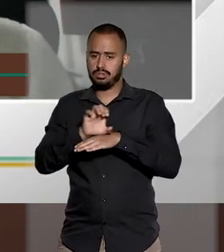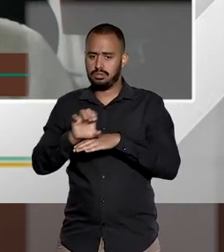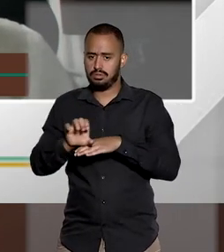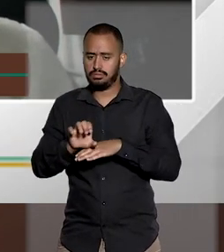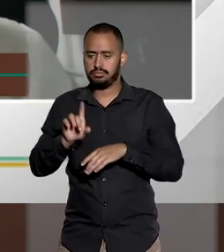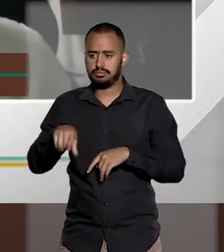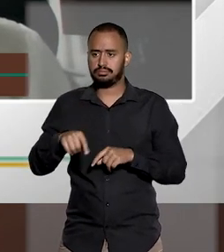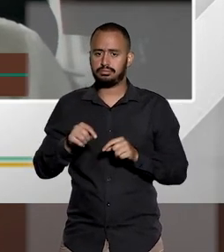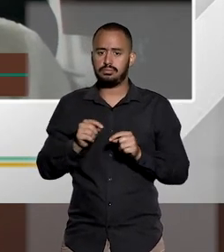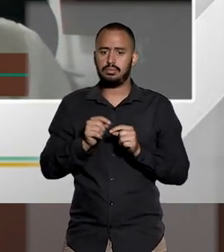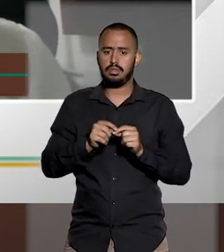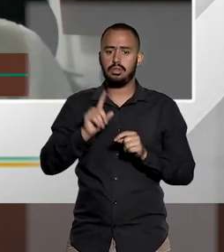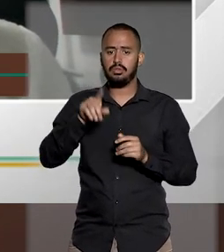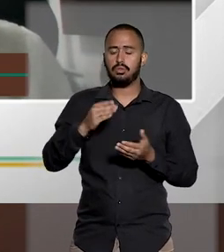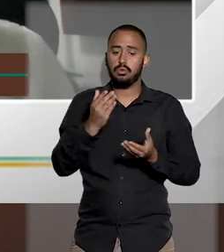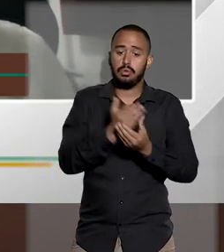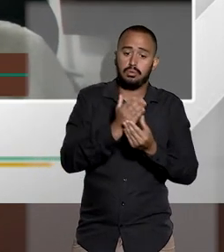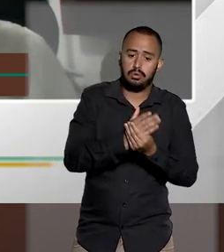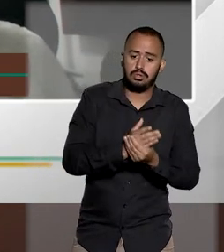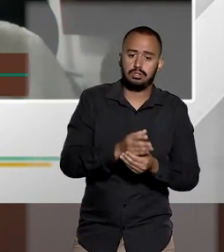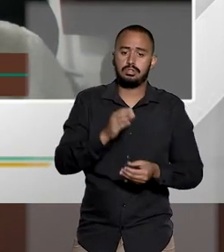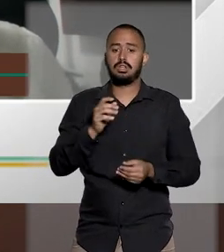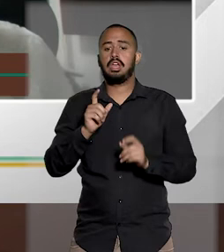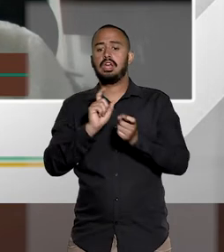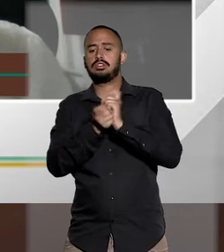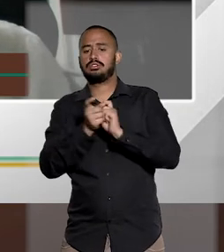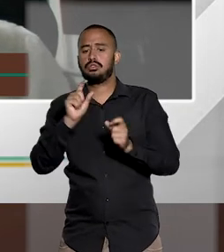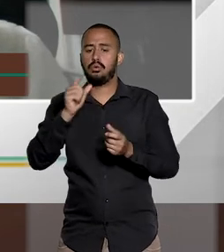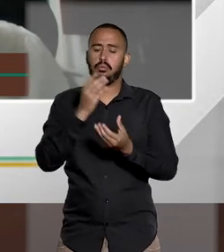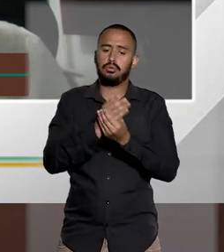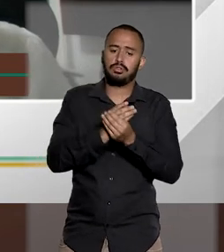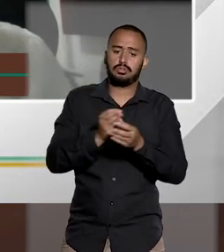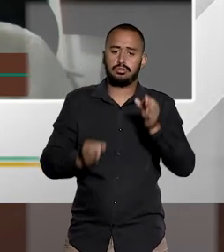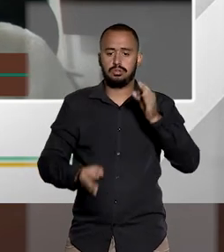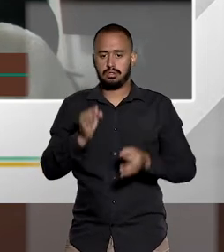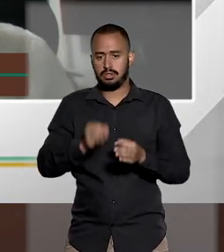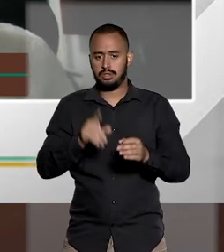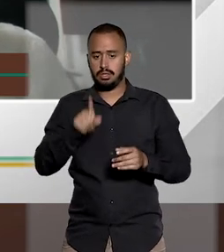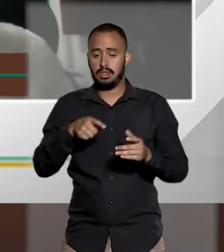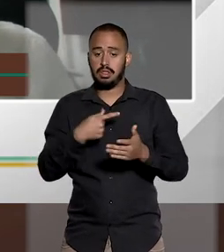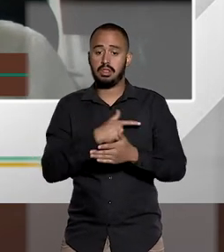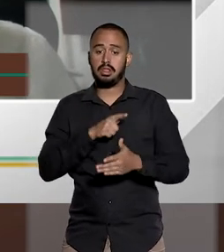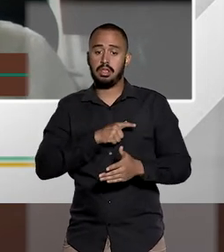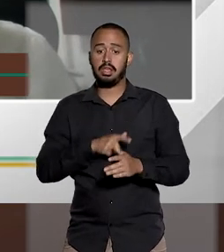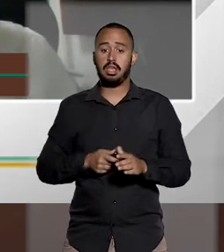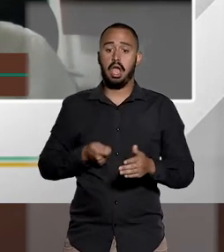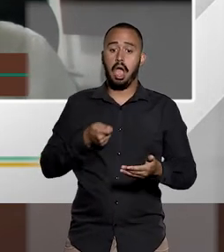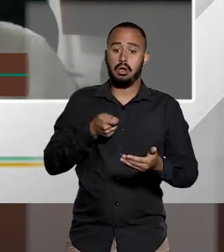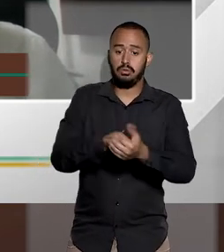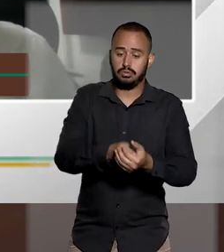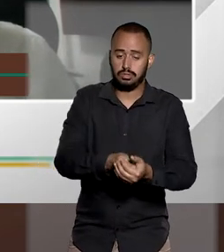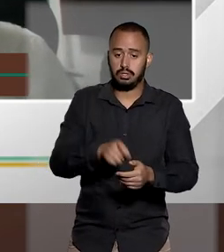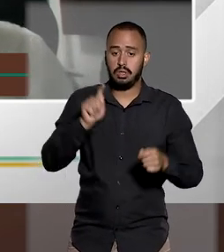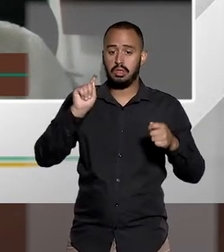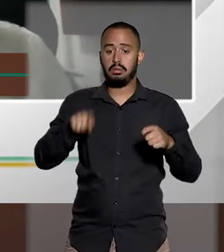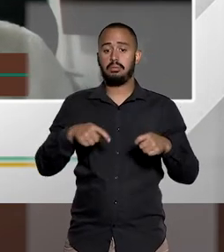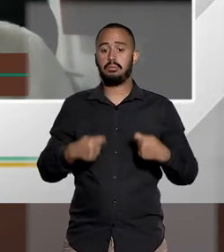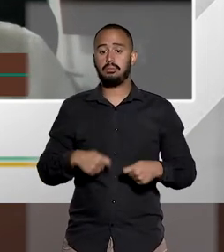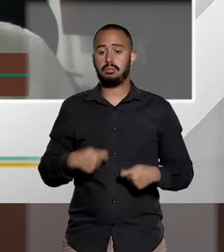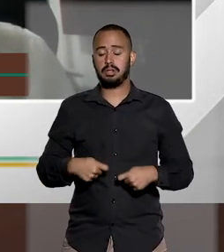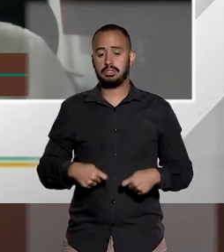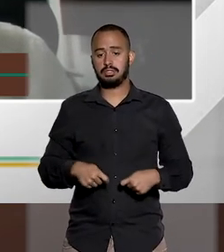que diz que em todos os processos administrativos judiciais em que haja litígio, em que haja acusados, tem que ser